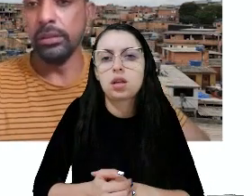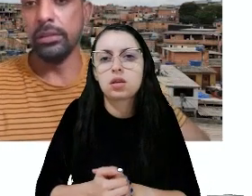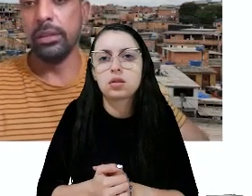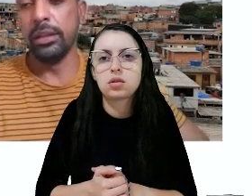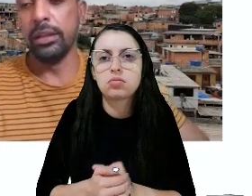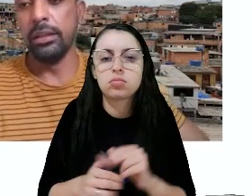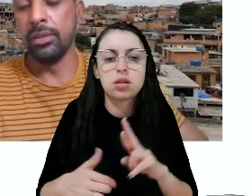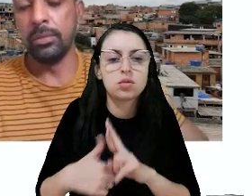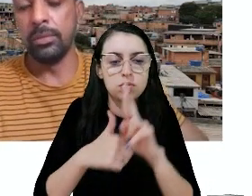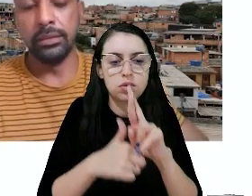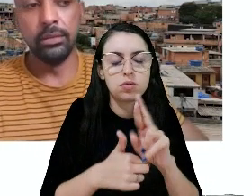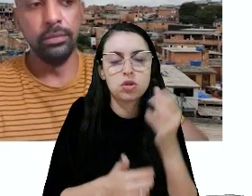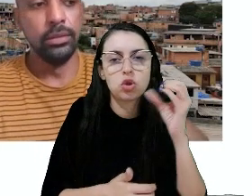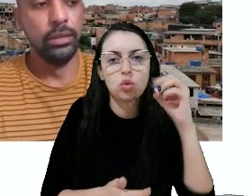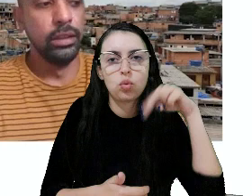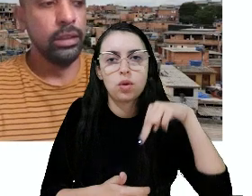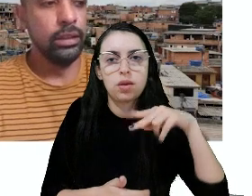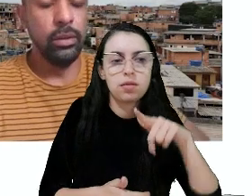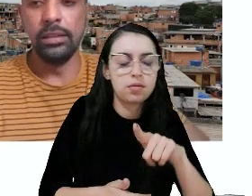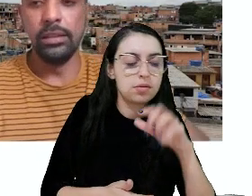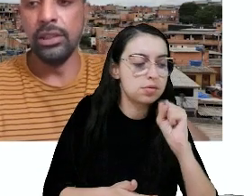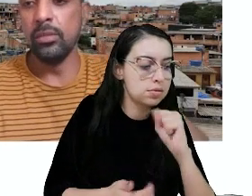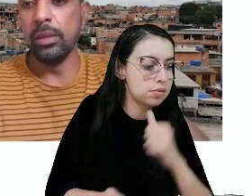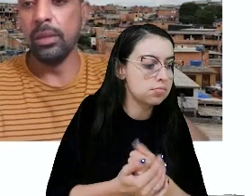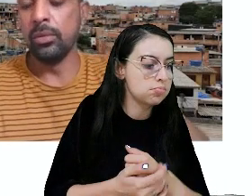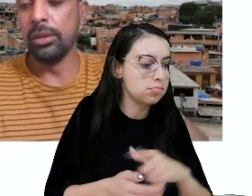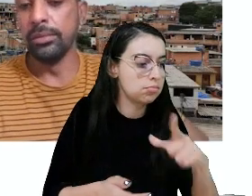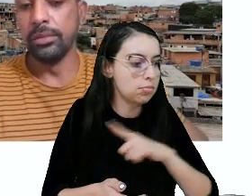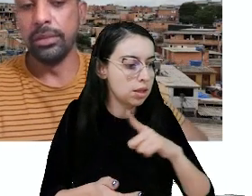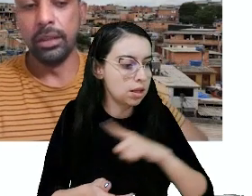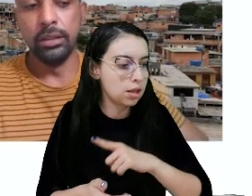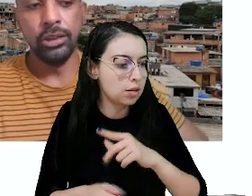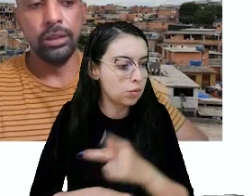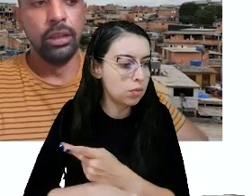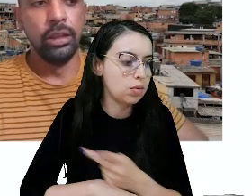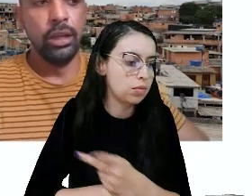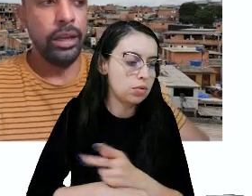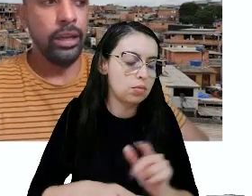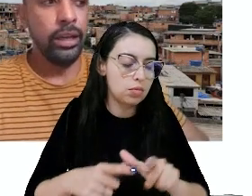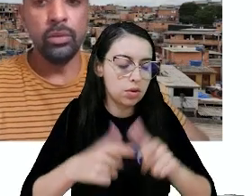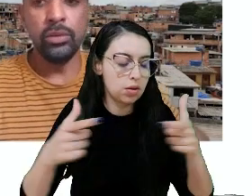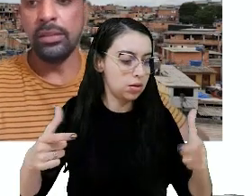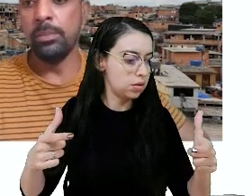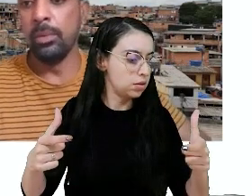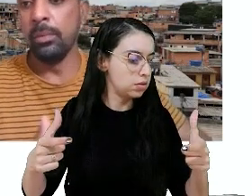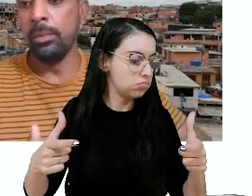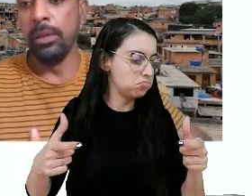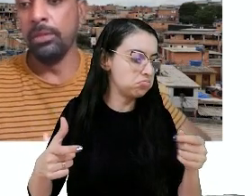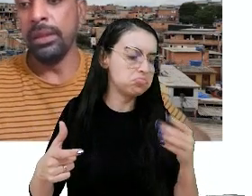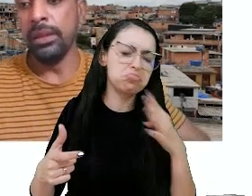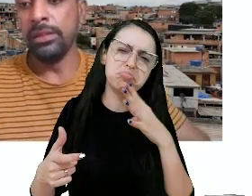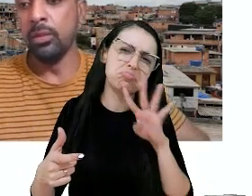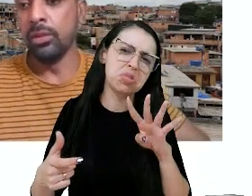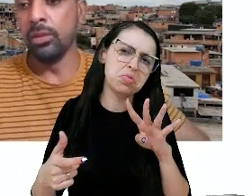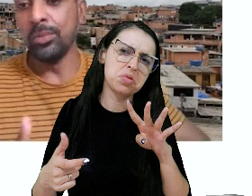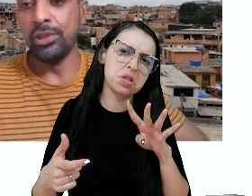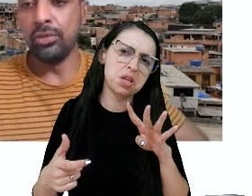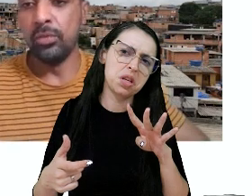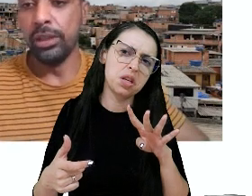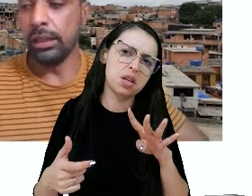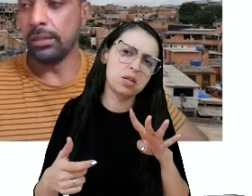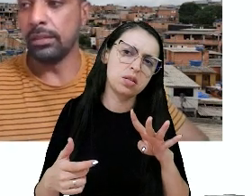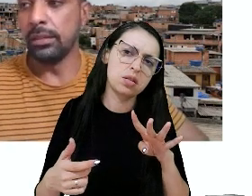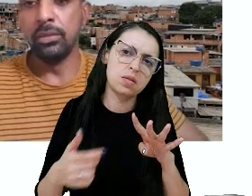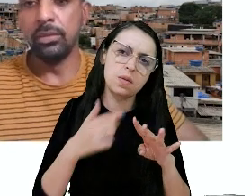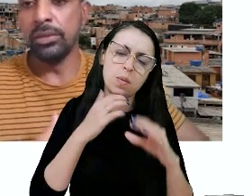líderes de ONGs em formação. Então, existe sim uma procura muito grande. Eu não sei se é o nosso